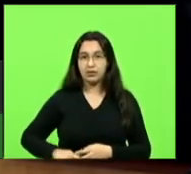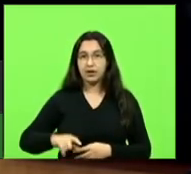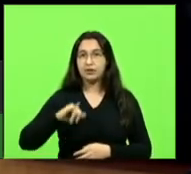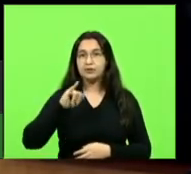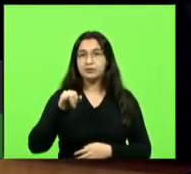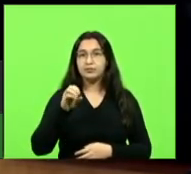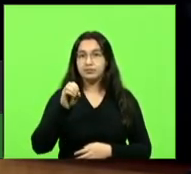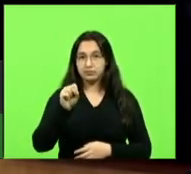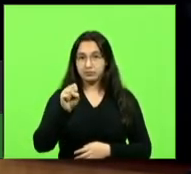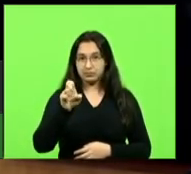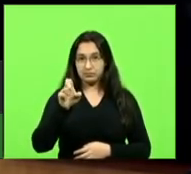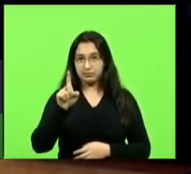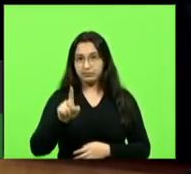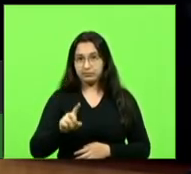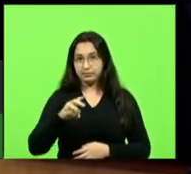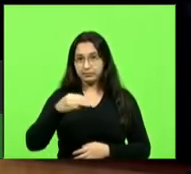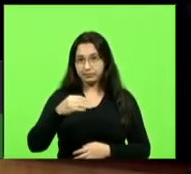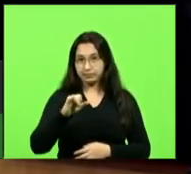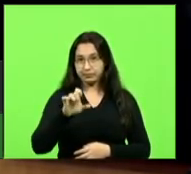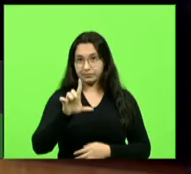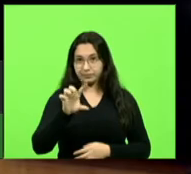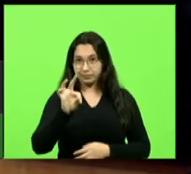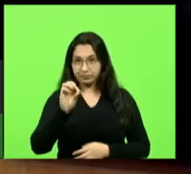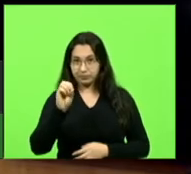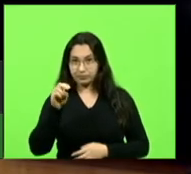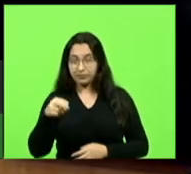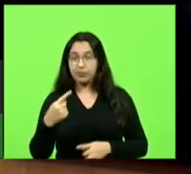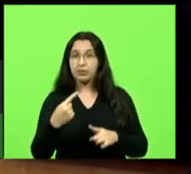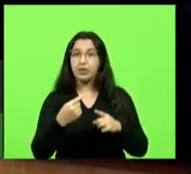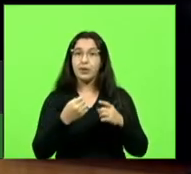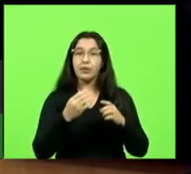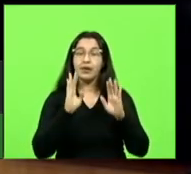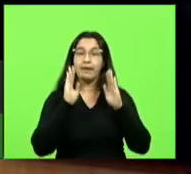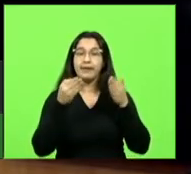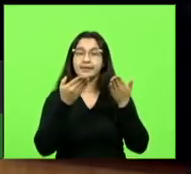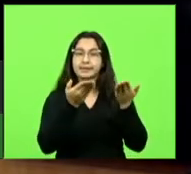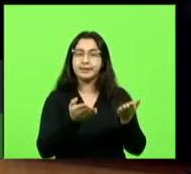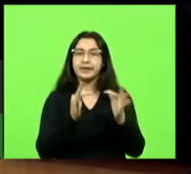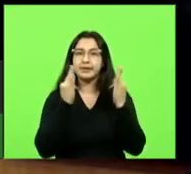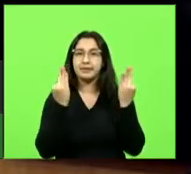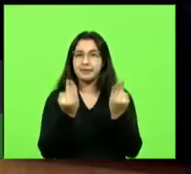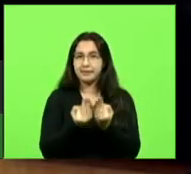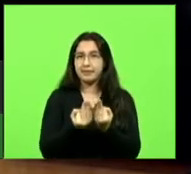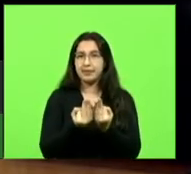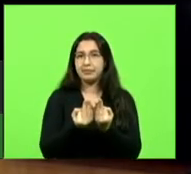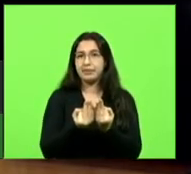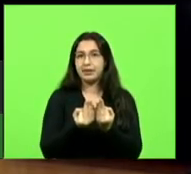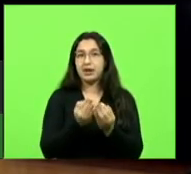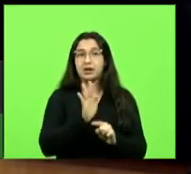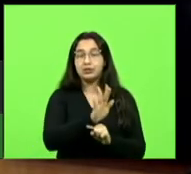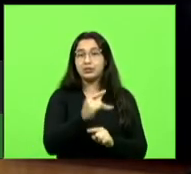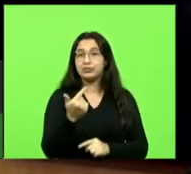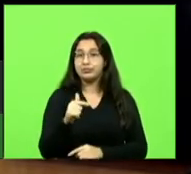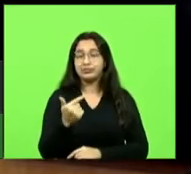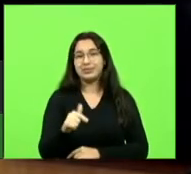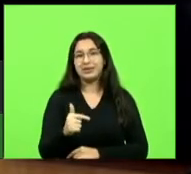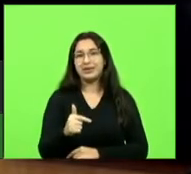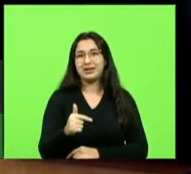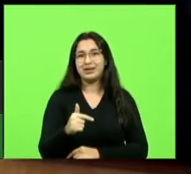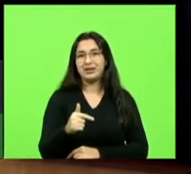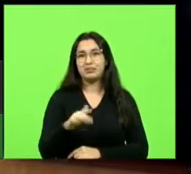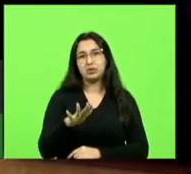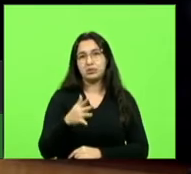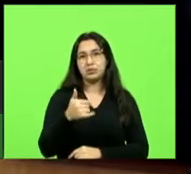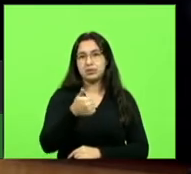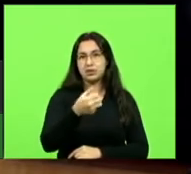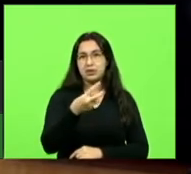essas famílias que não serão atingidas. Porque se nós temos 130 mil domicílios sem renda e